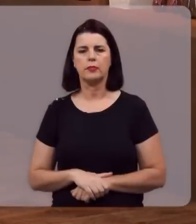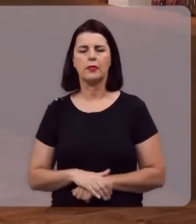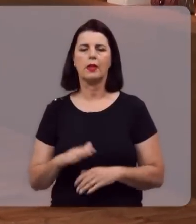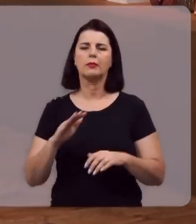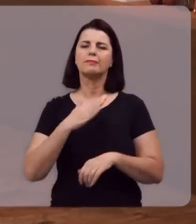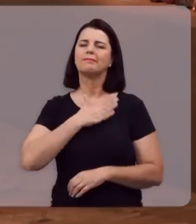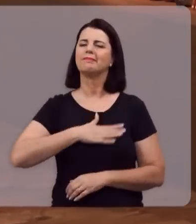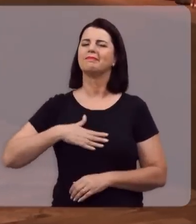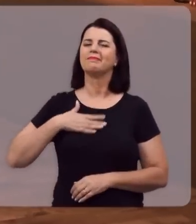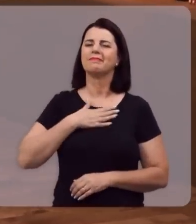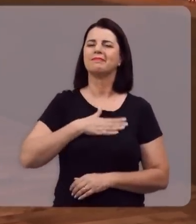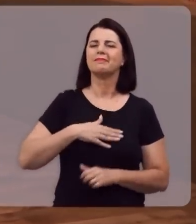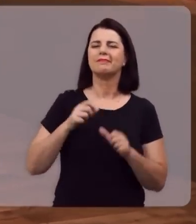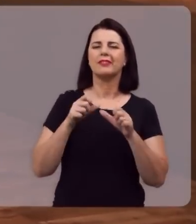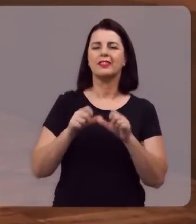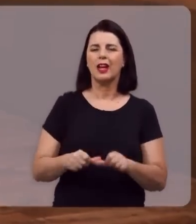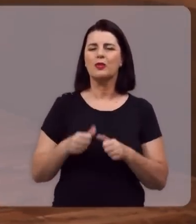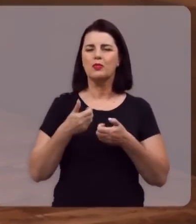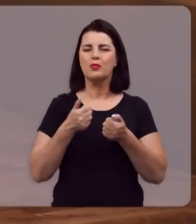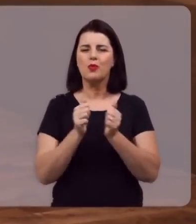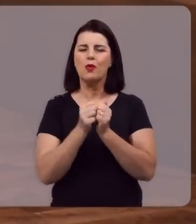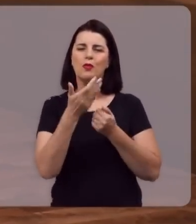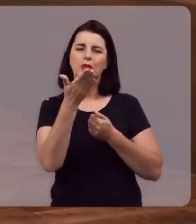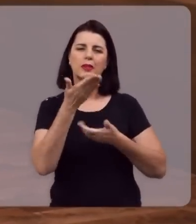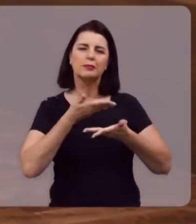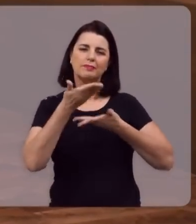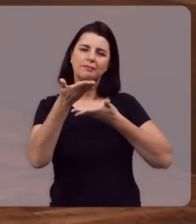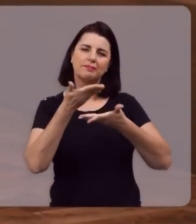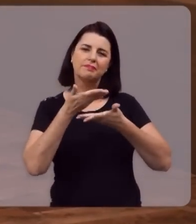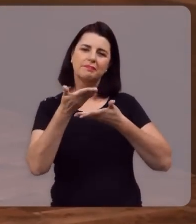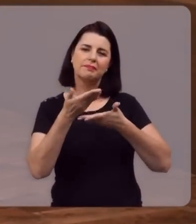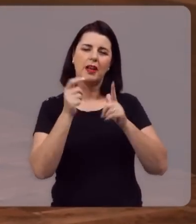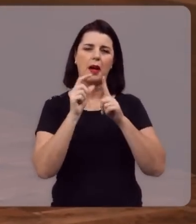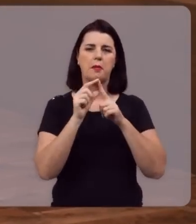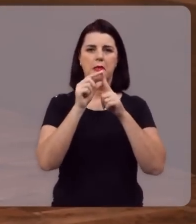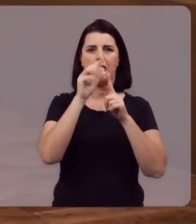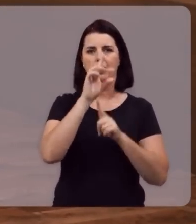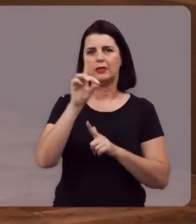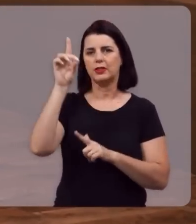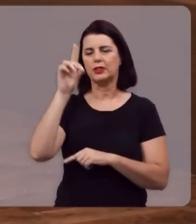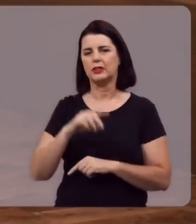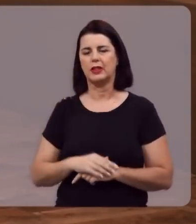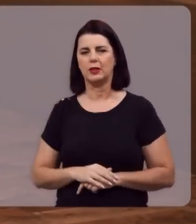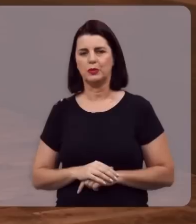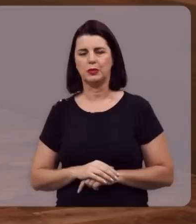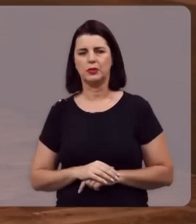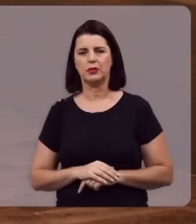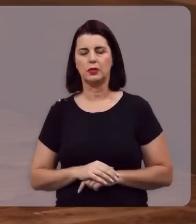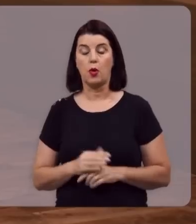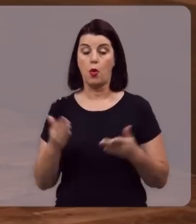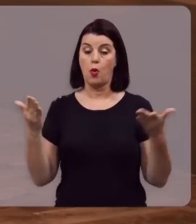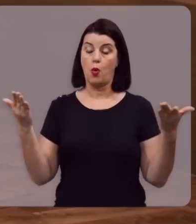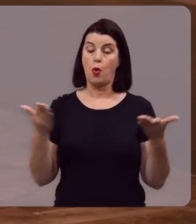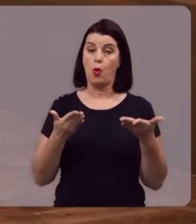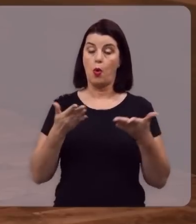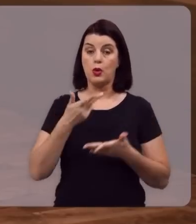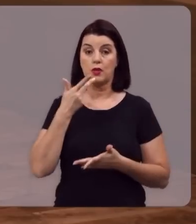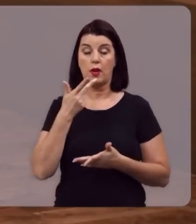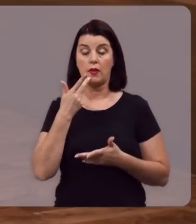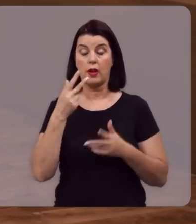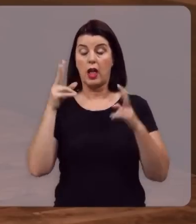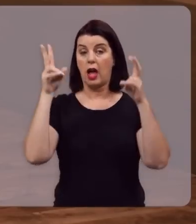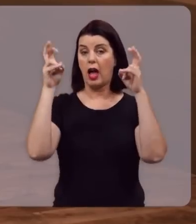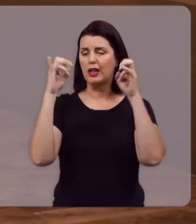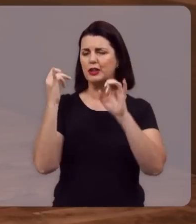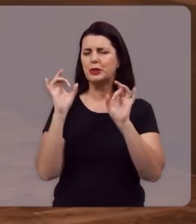É um grande privilégio poder partilhar com você a palavra de Deus e hoje para tratar de um assunto